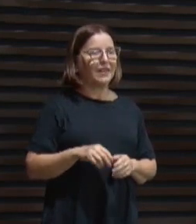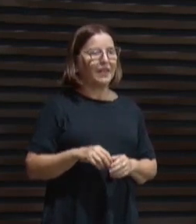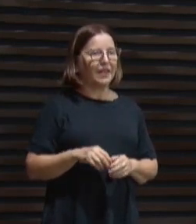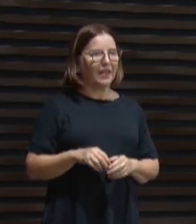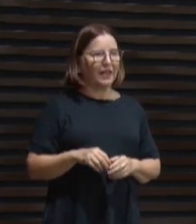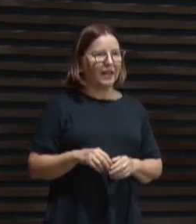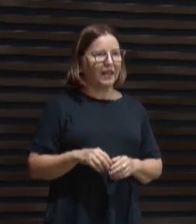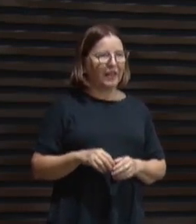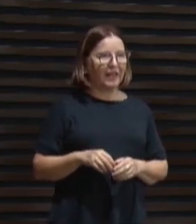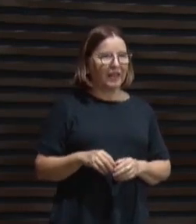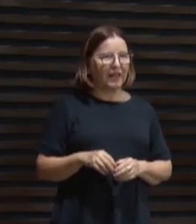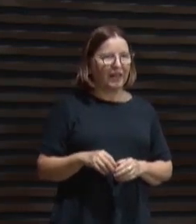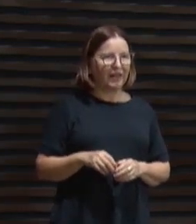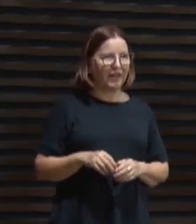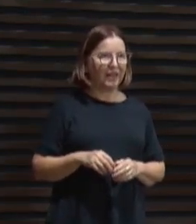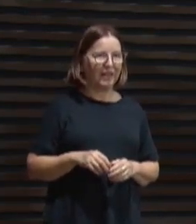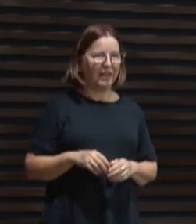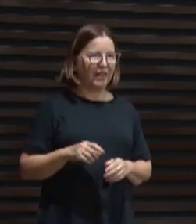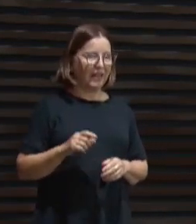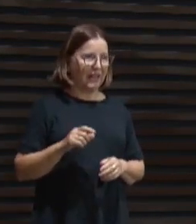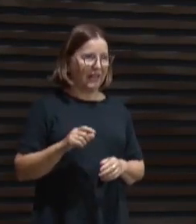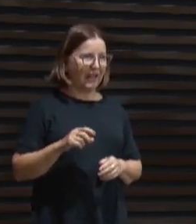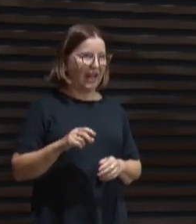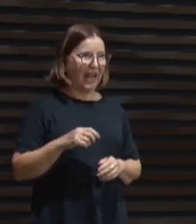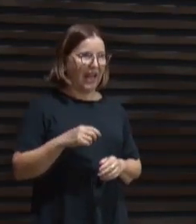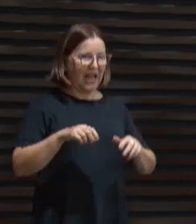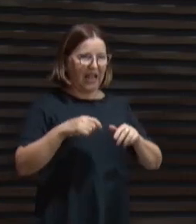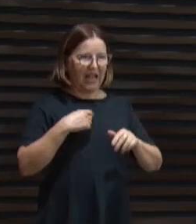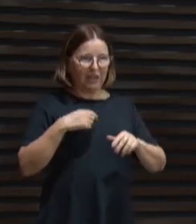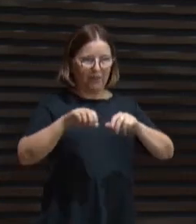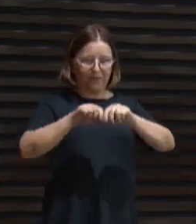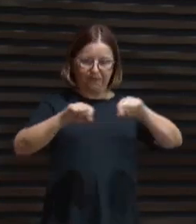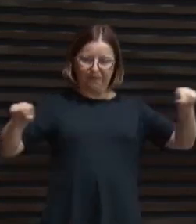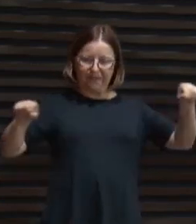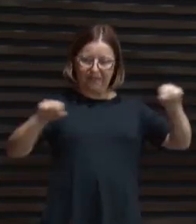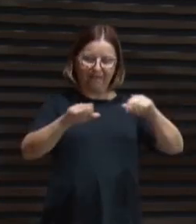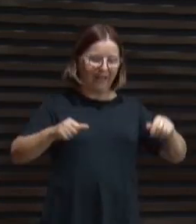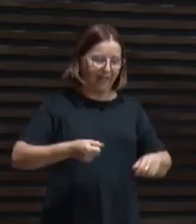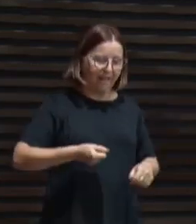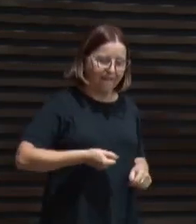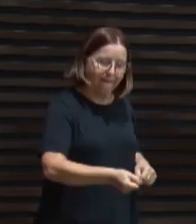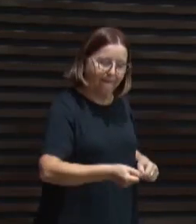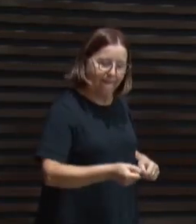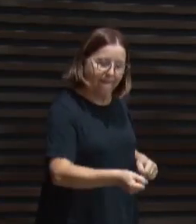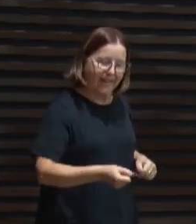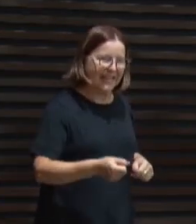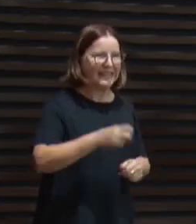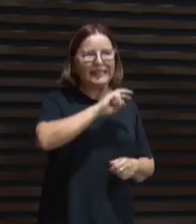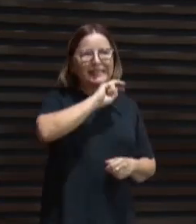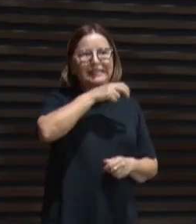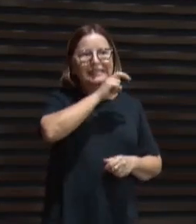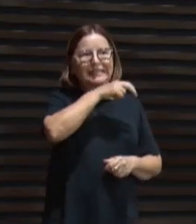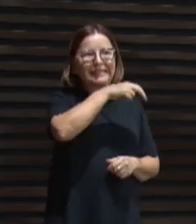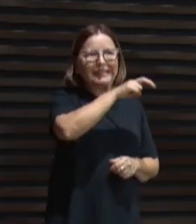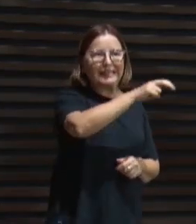não joga bote à toa, não. Eu pegava uma vara comprida, cutucava ela,